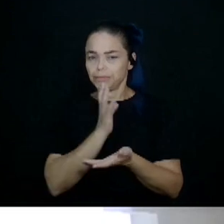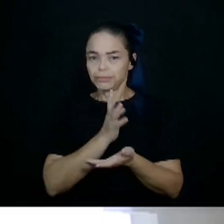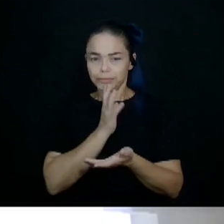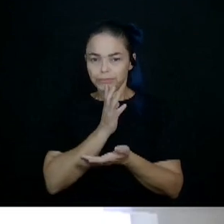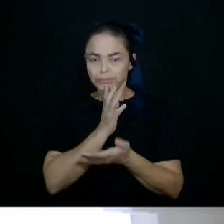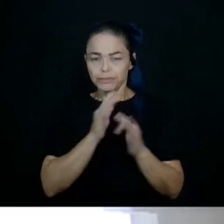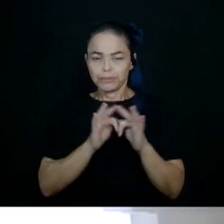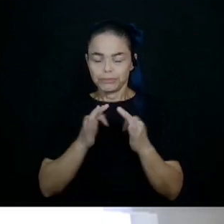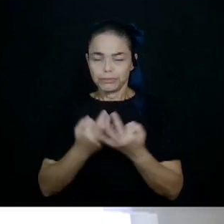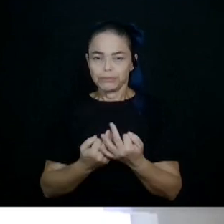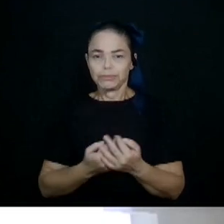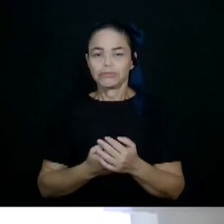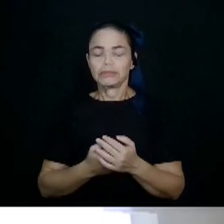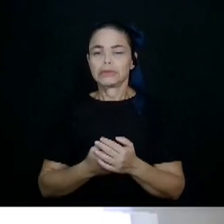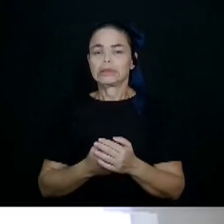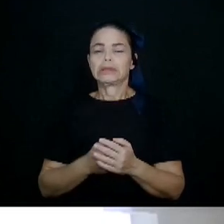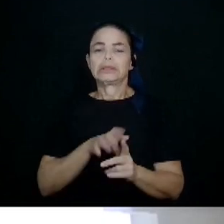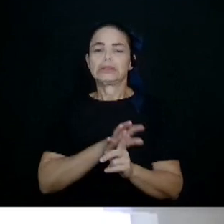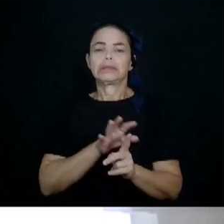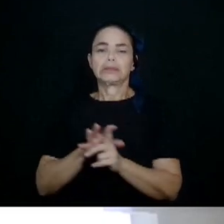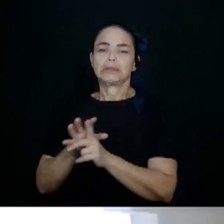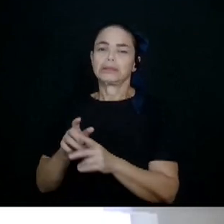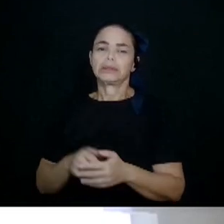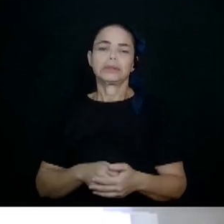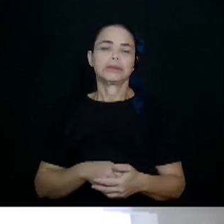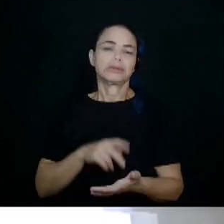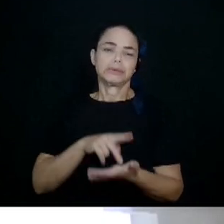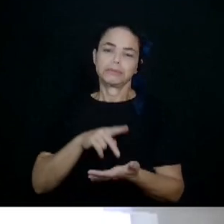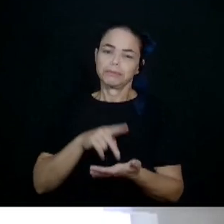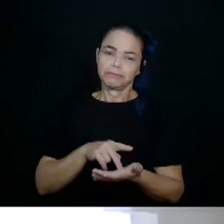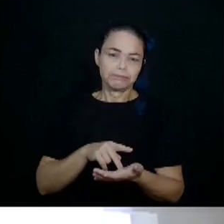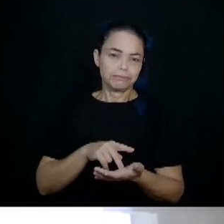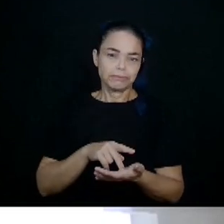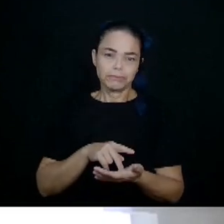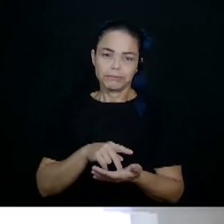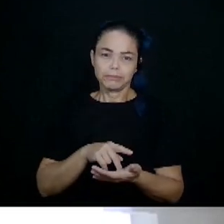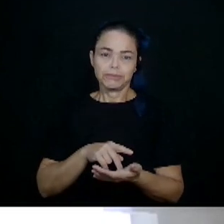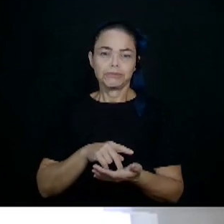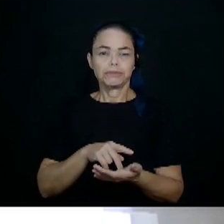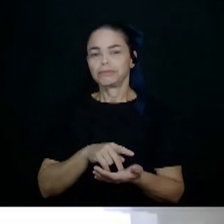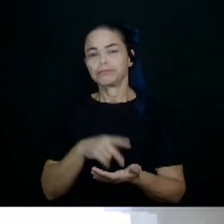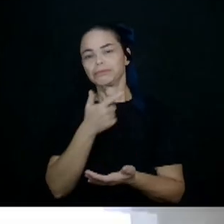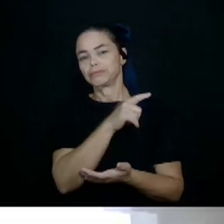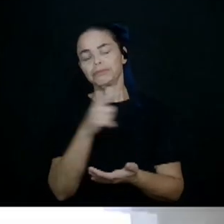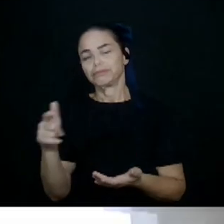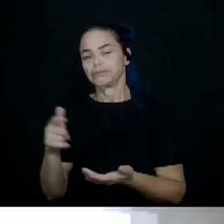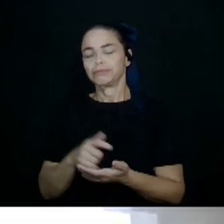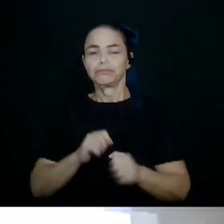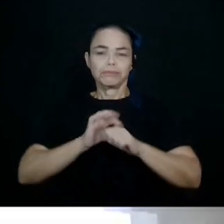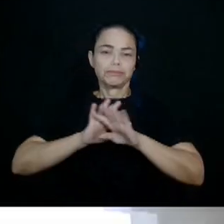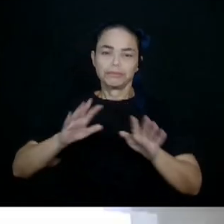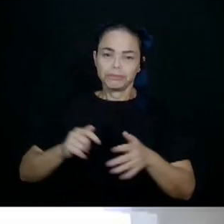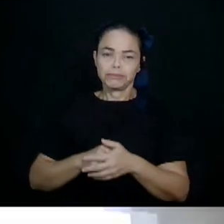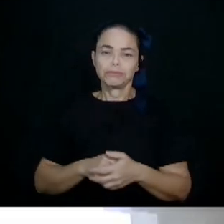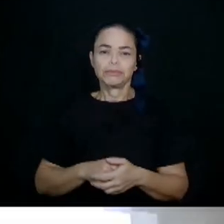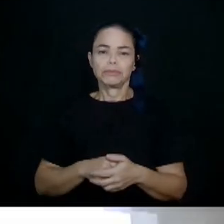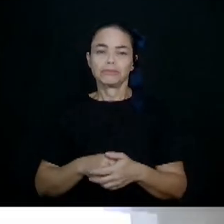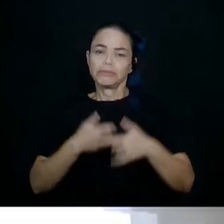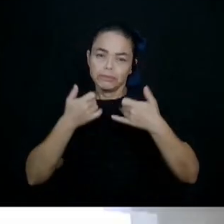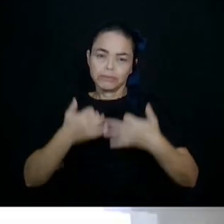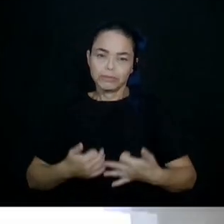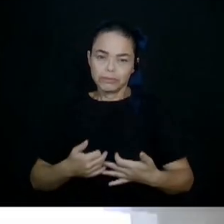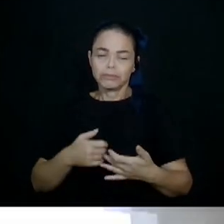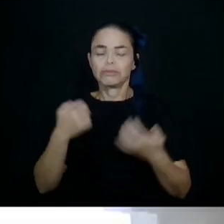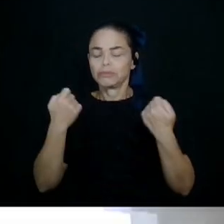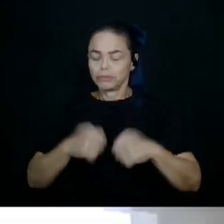da cobrança, e o cenário realmente que de não ter essa clareza, de sempre justificar que aquilo é